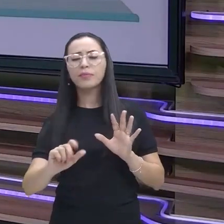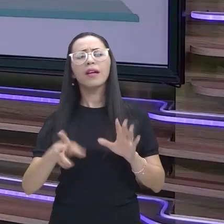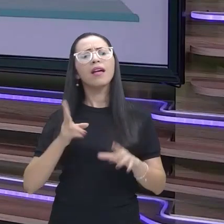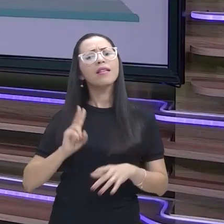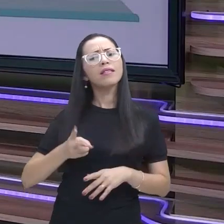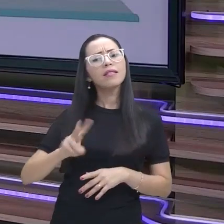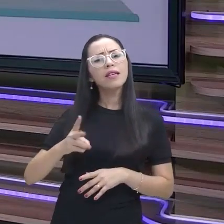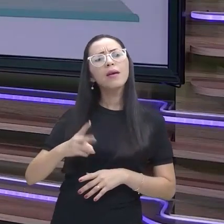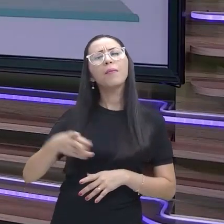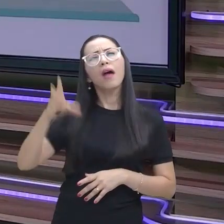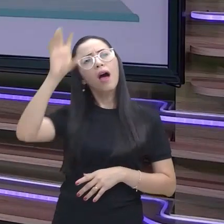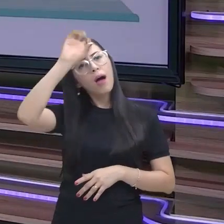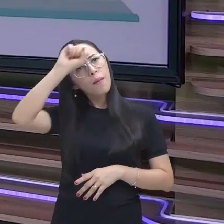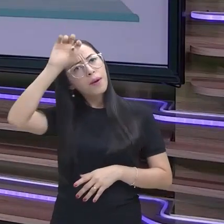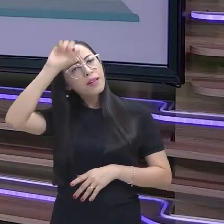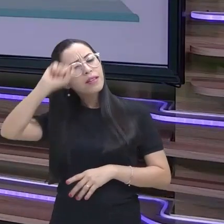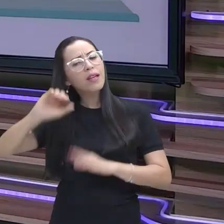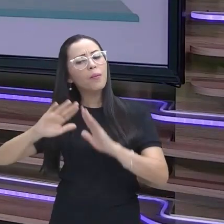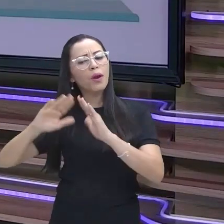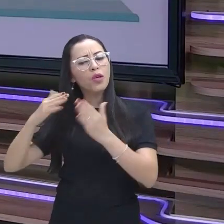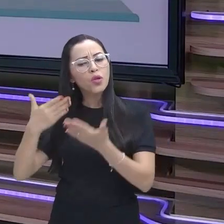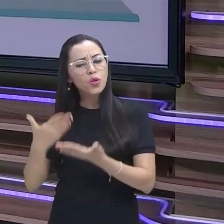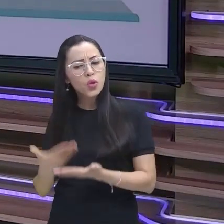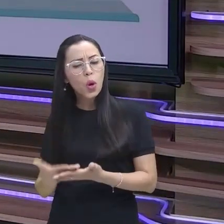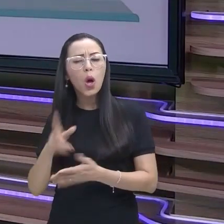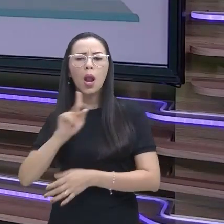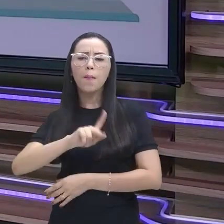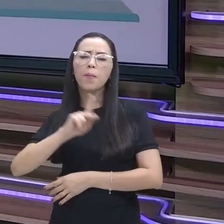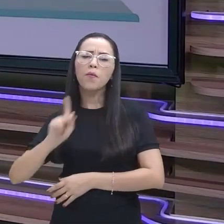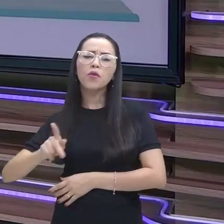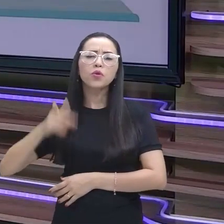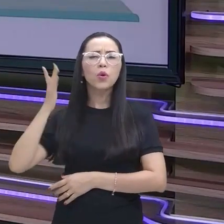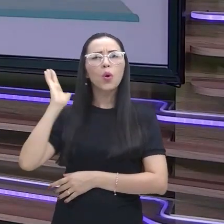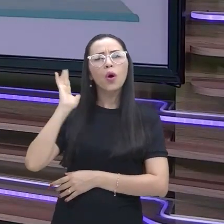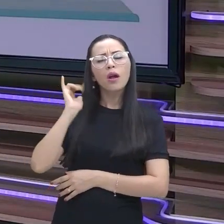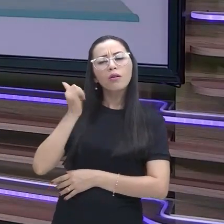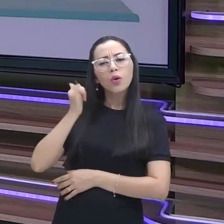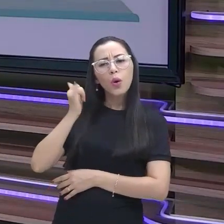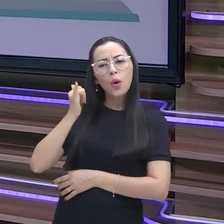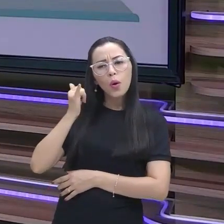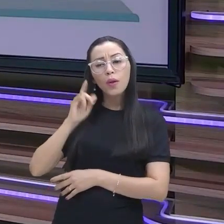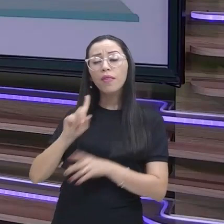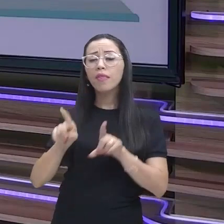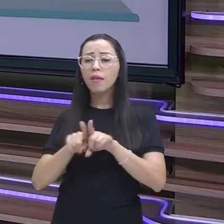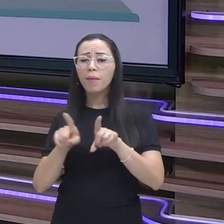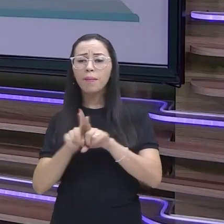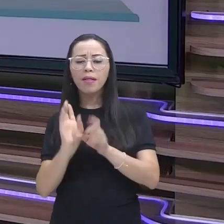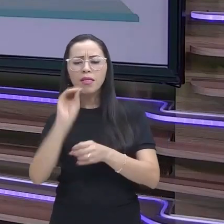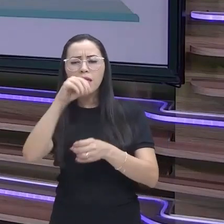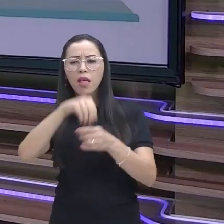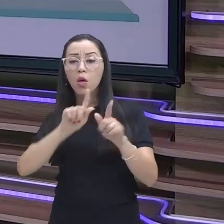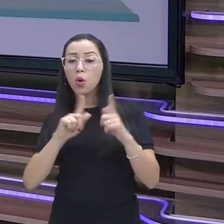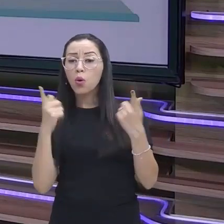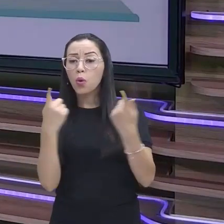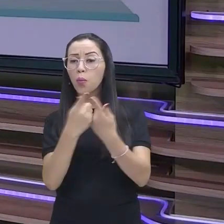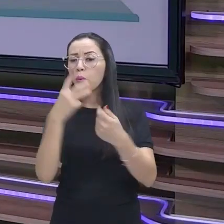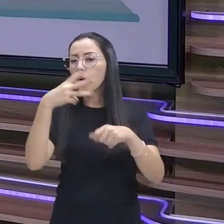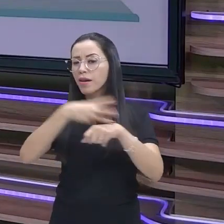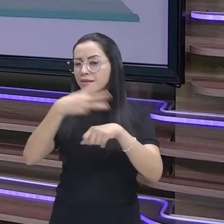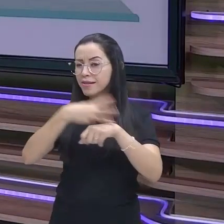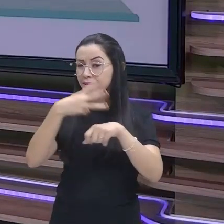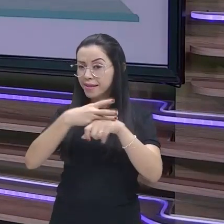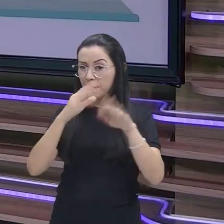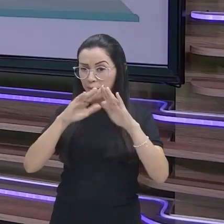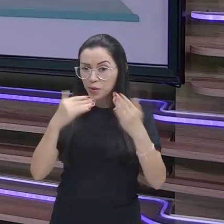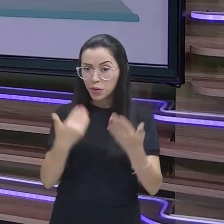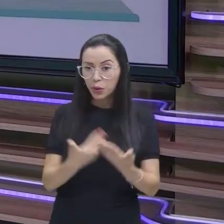na escola também, a professora sempre conta, ela conta aí nos grupos. A mamãe algumas vezes já contou pra